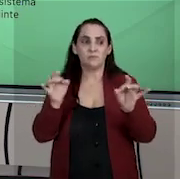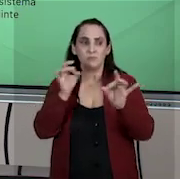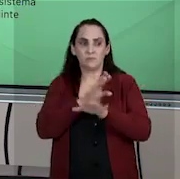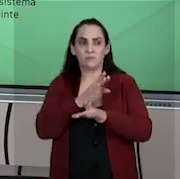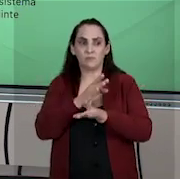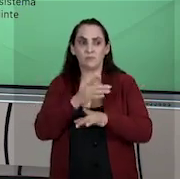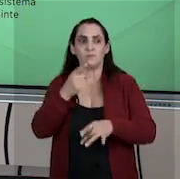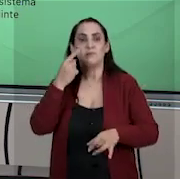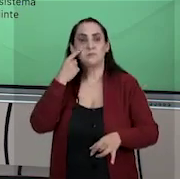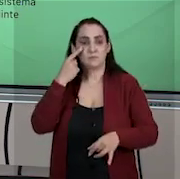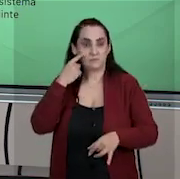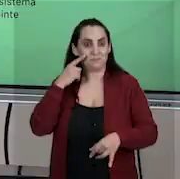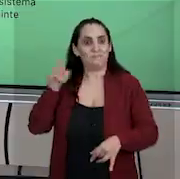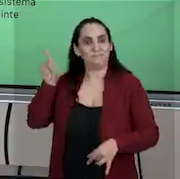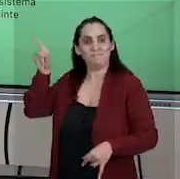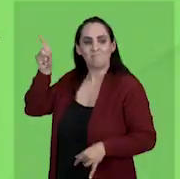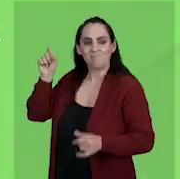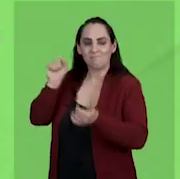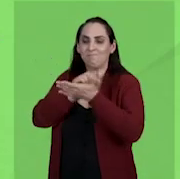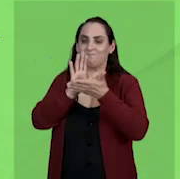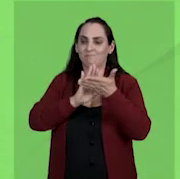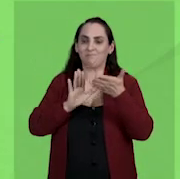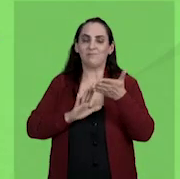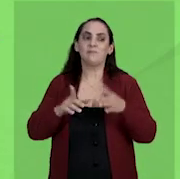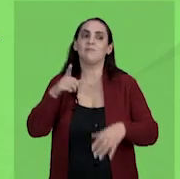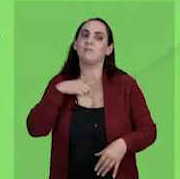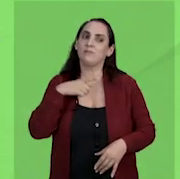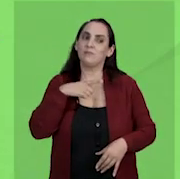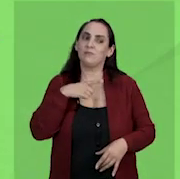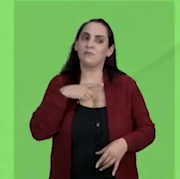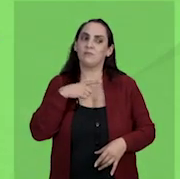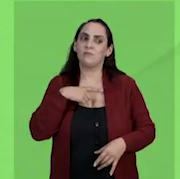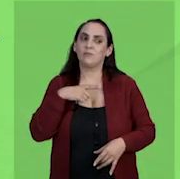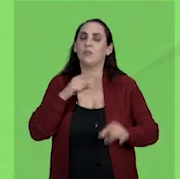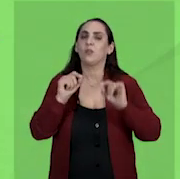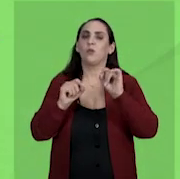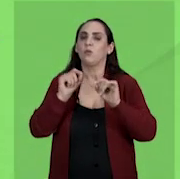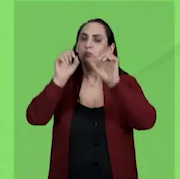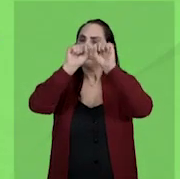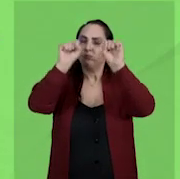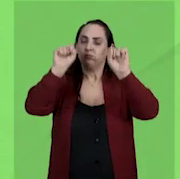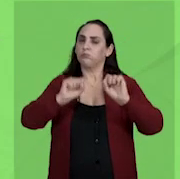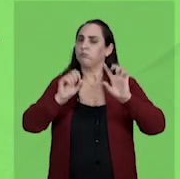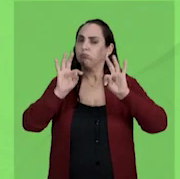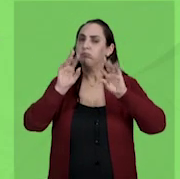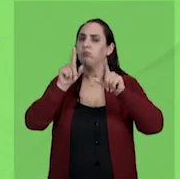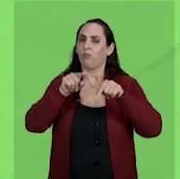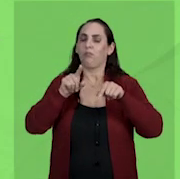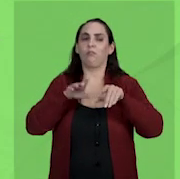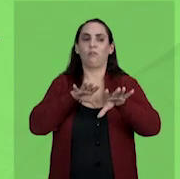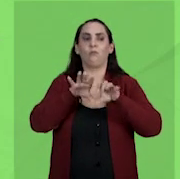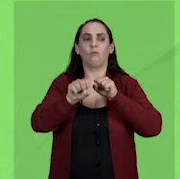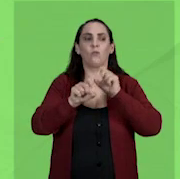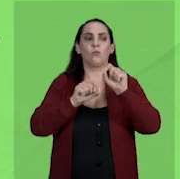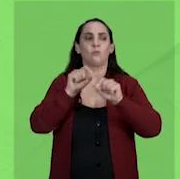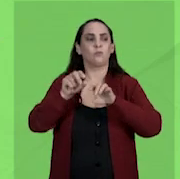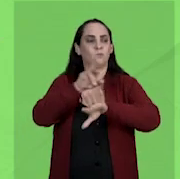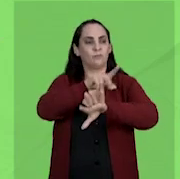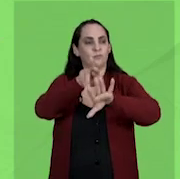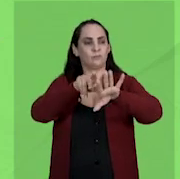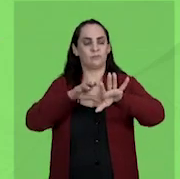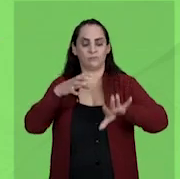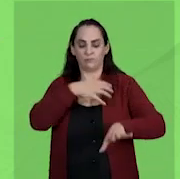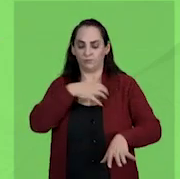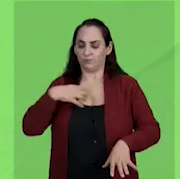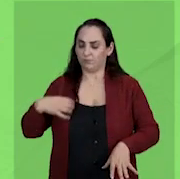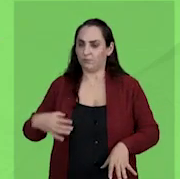finalizar, vamos fazer uma atividade juntos aqui que fala o seguinte: o sistema digestório é formado por diversos órgãos que